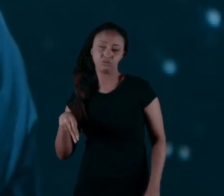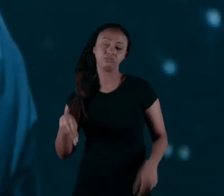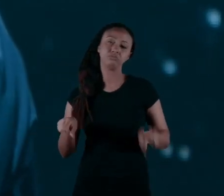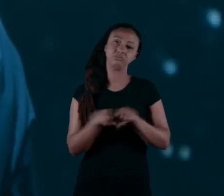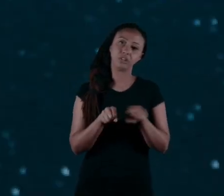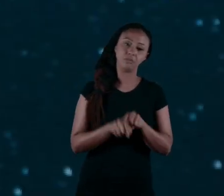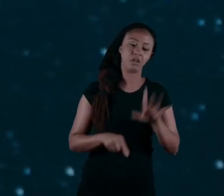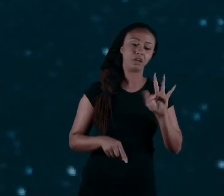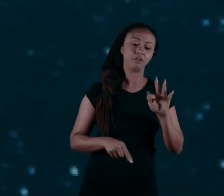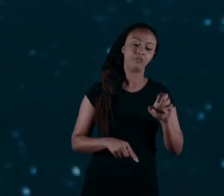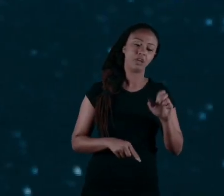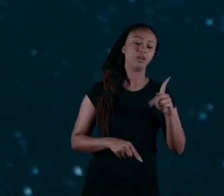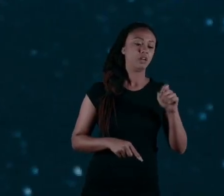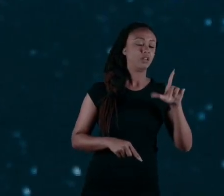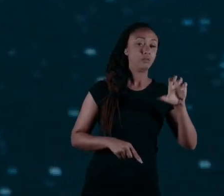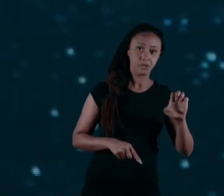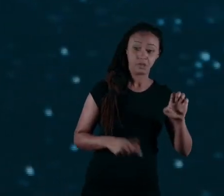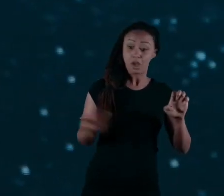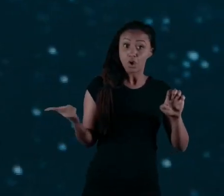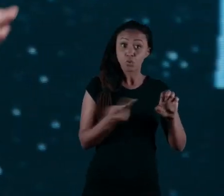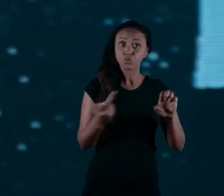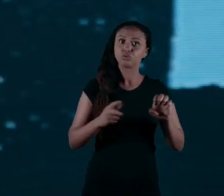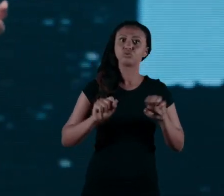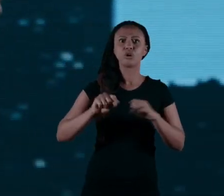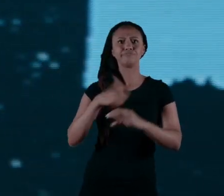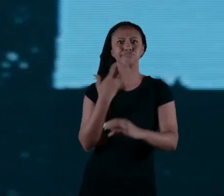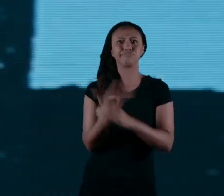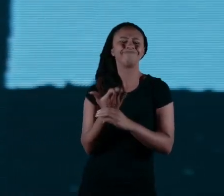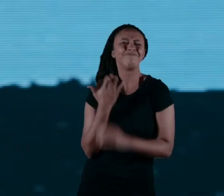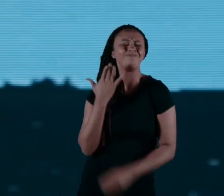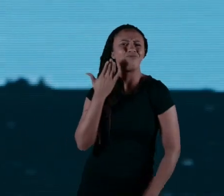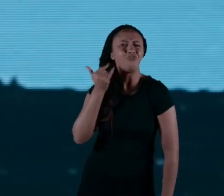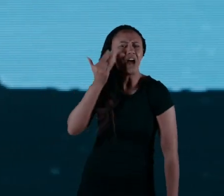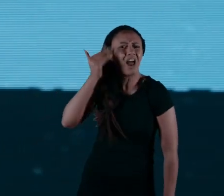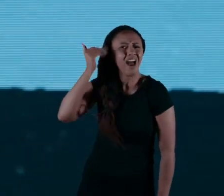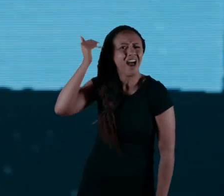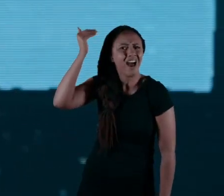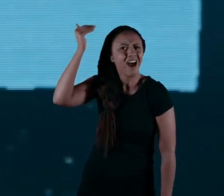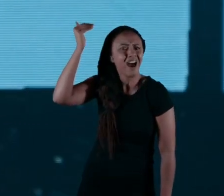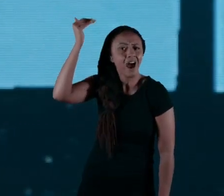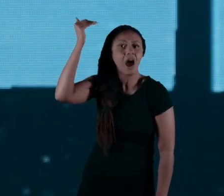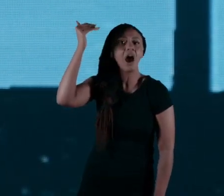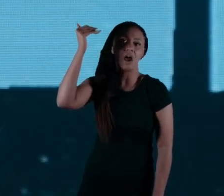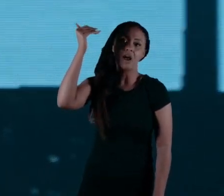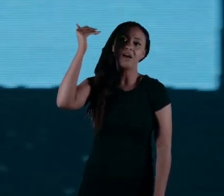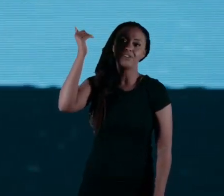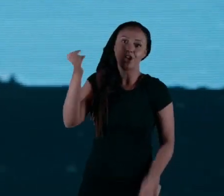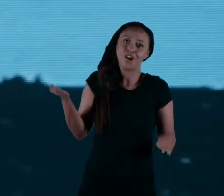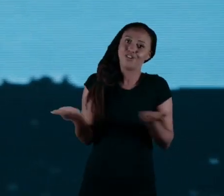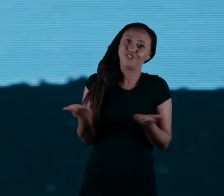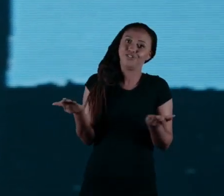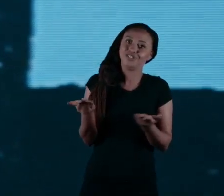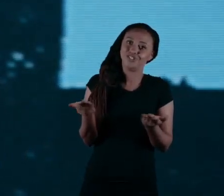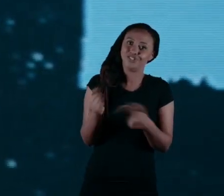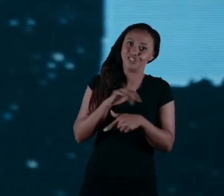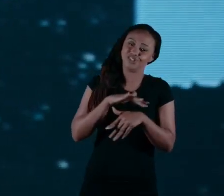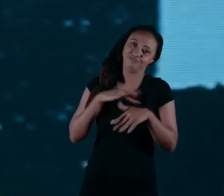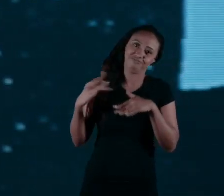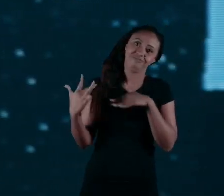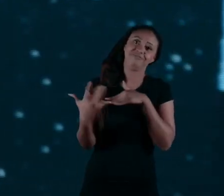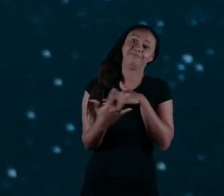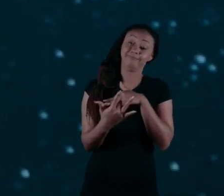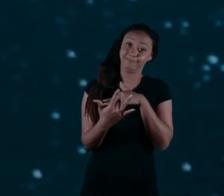Brasil, os dois maiores influencers da mídia social, os